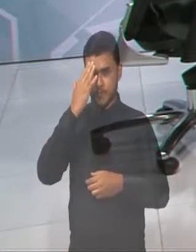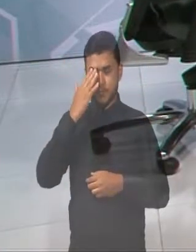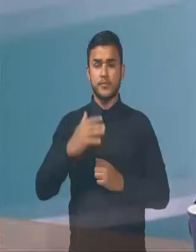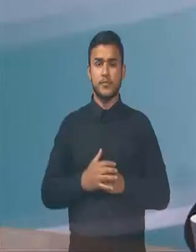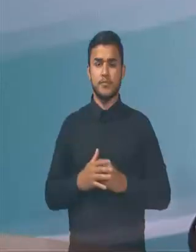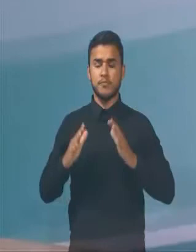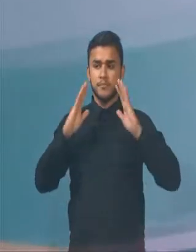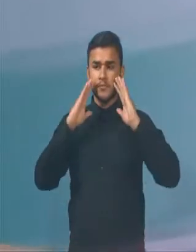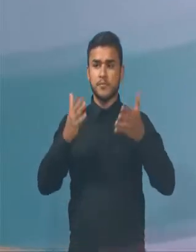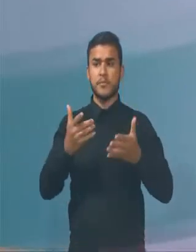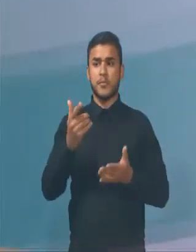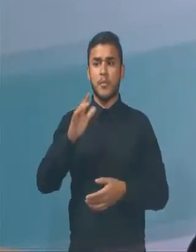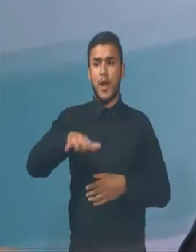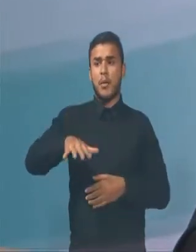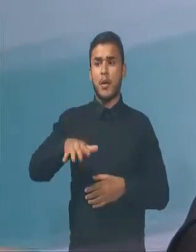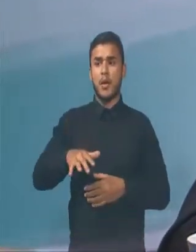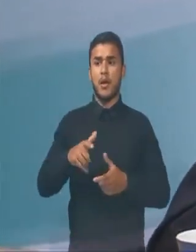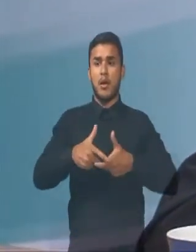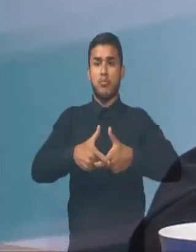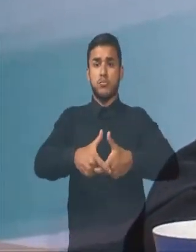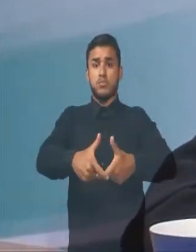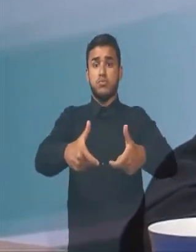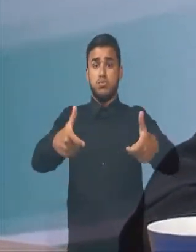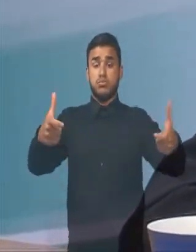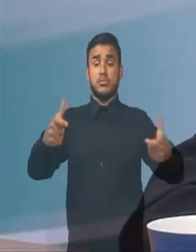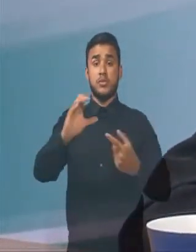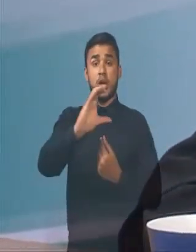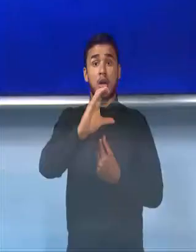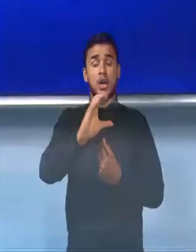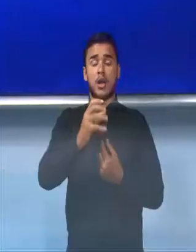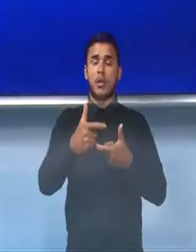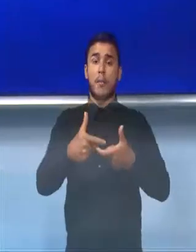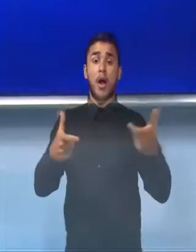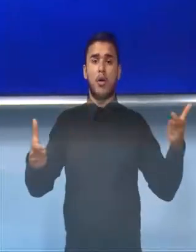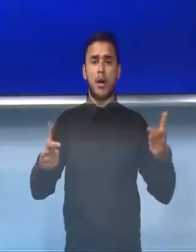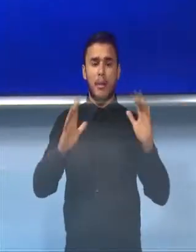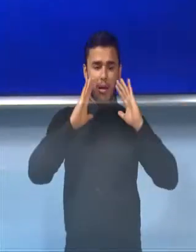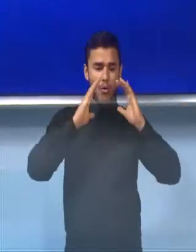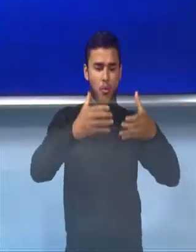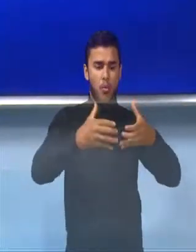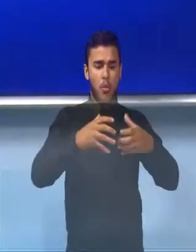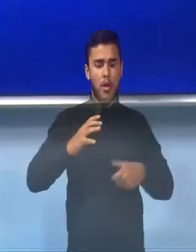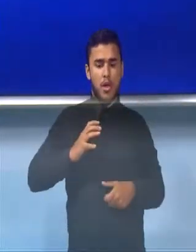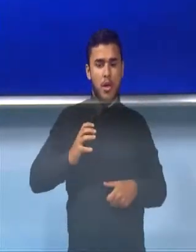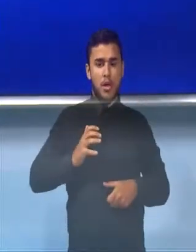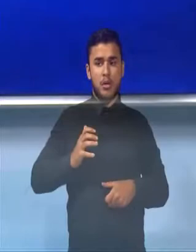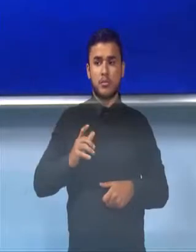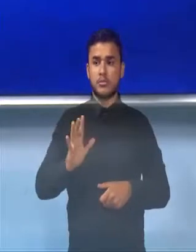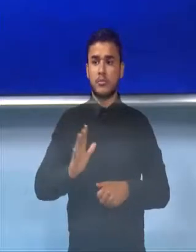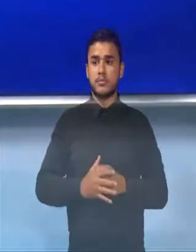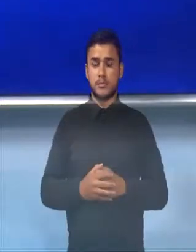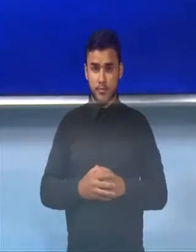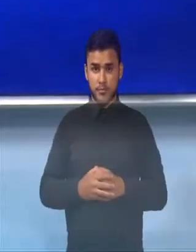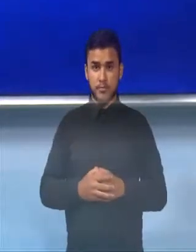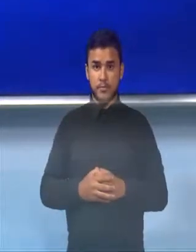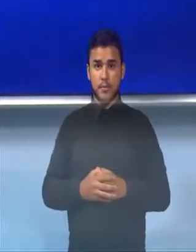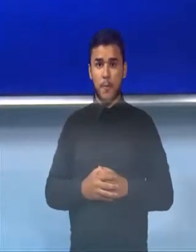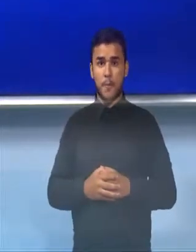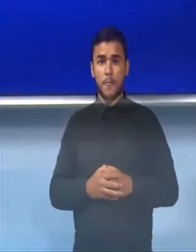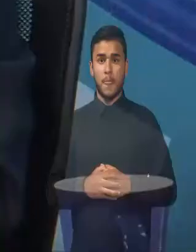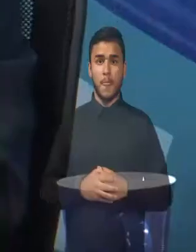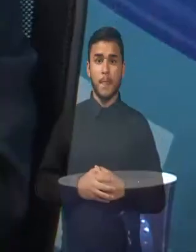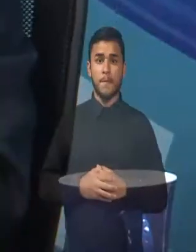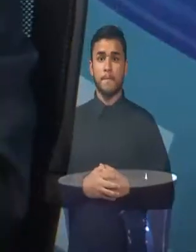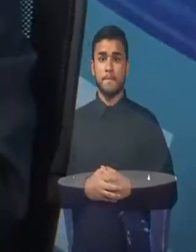de baixar o custo para atingir o maior número essa possível é a de perspectiva, pessoas. Essa é a perspectiva de que a economia é infraestrutura e tudo segue a economia, né? E,